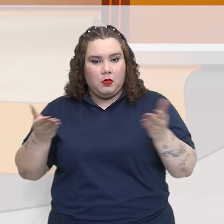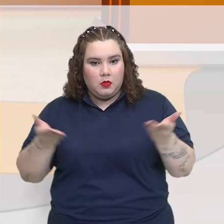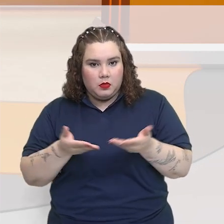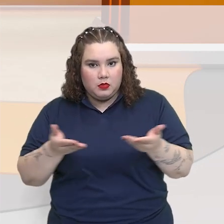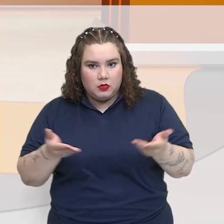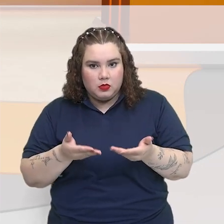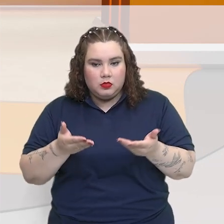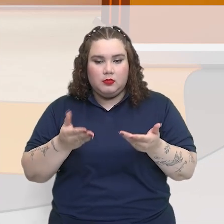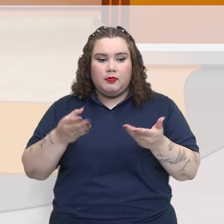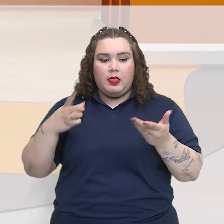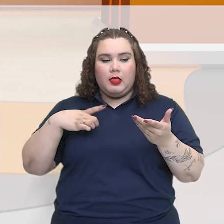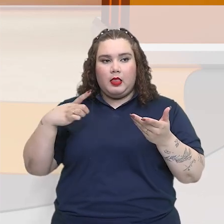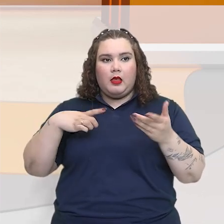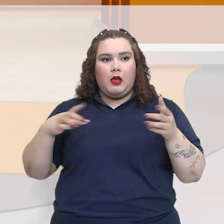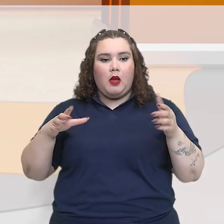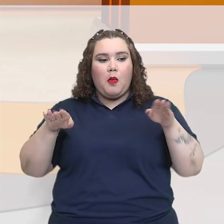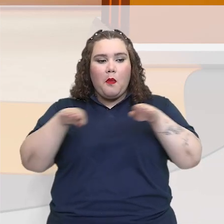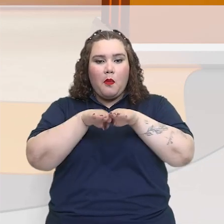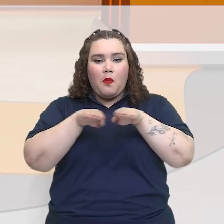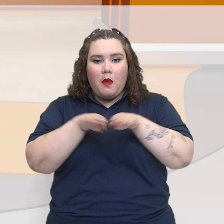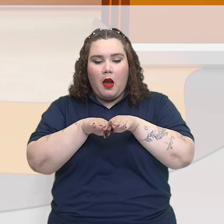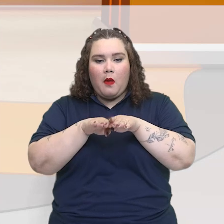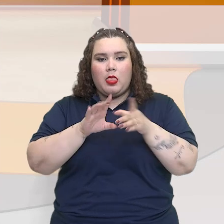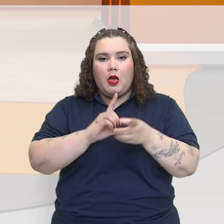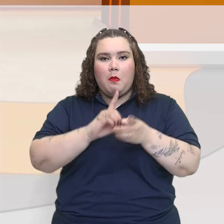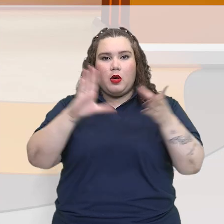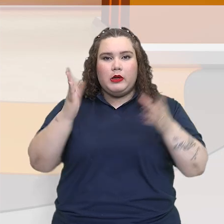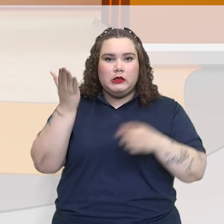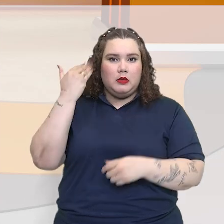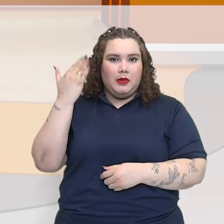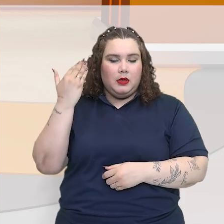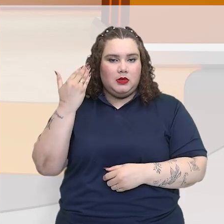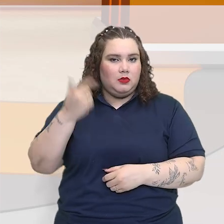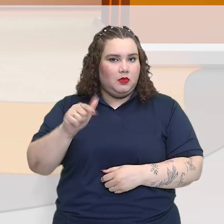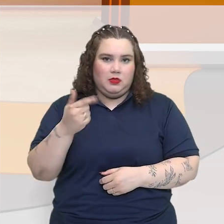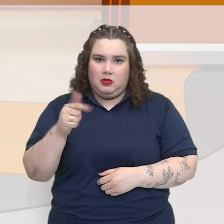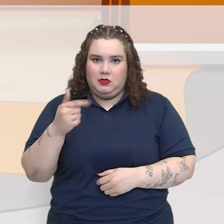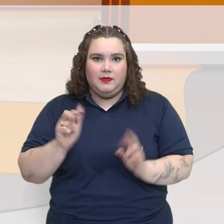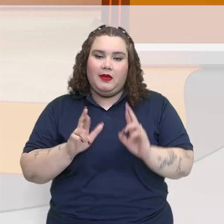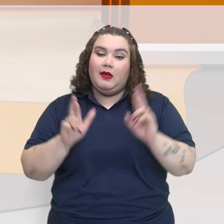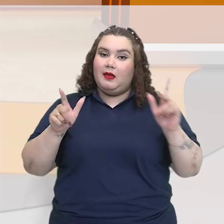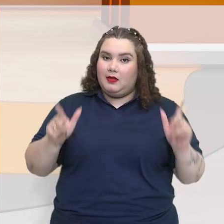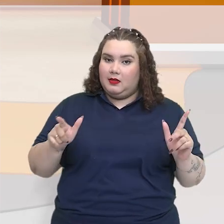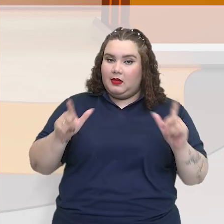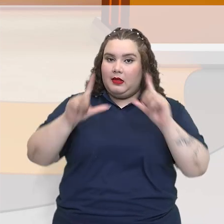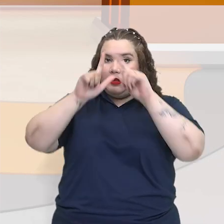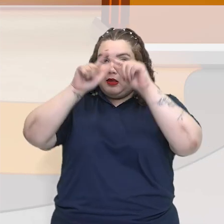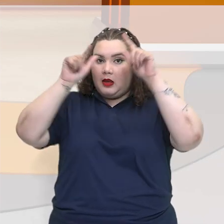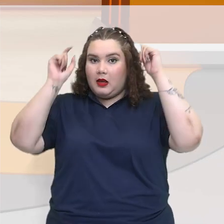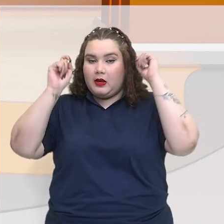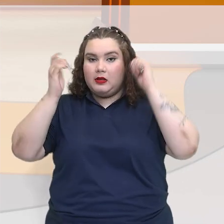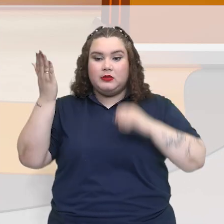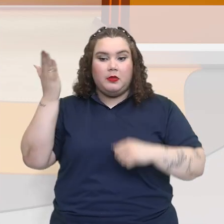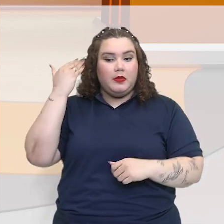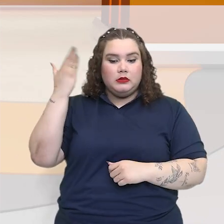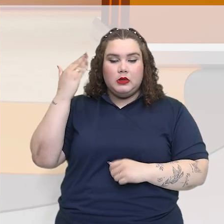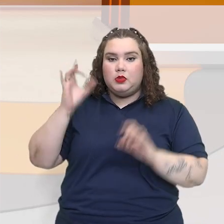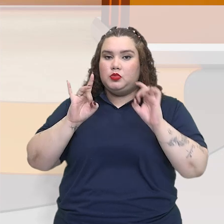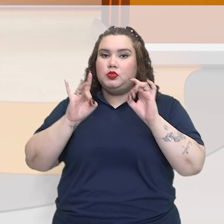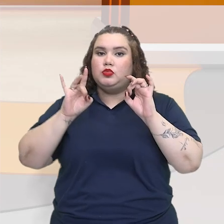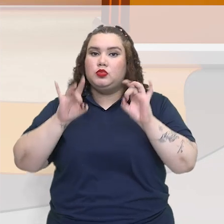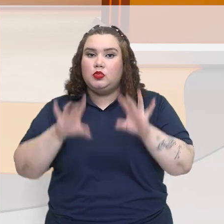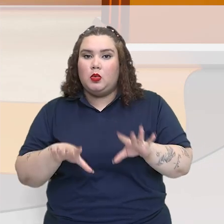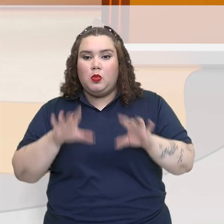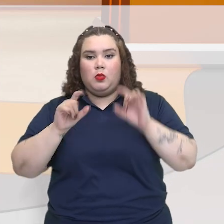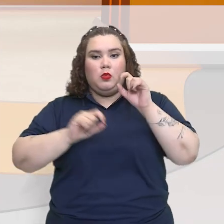atuais com a democracia vivida na Grécia Antiga, tá bom? Na Grécia Antiga, somente